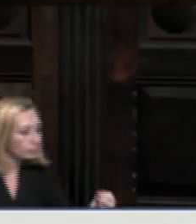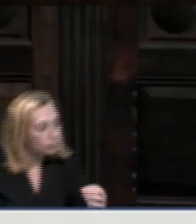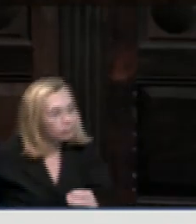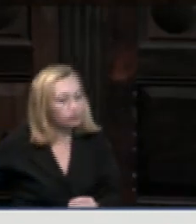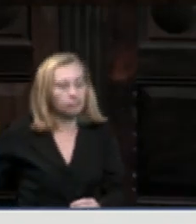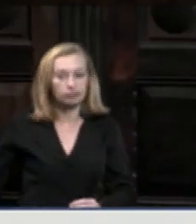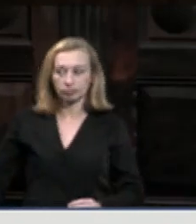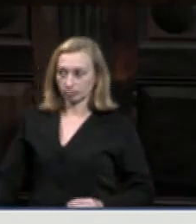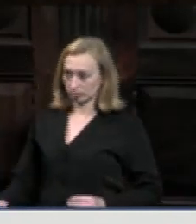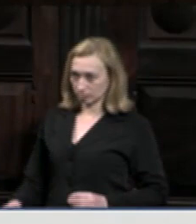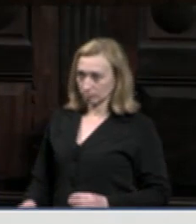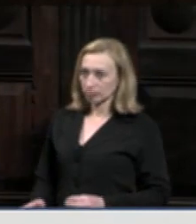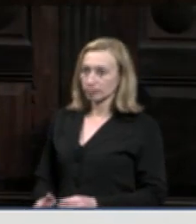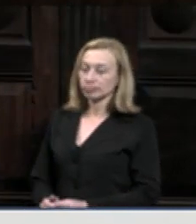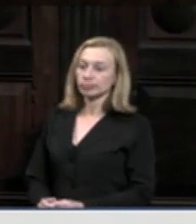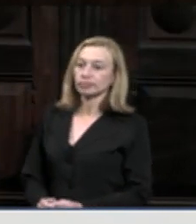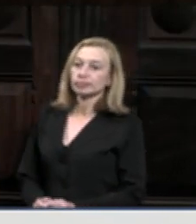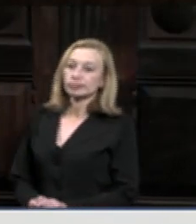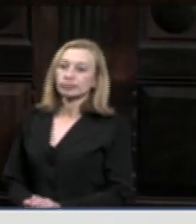servidores públicos, etc.